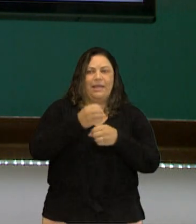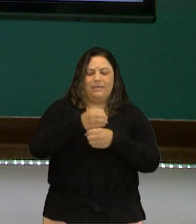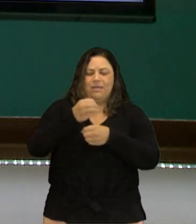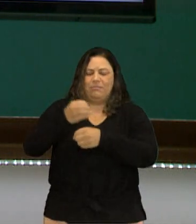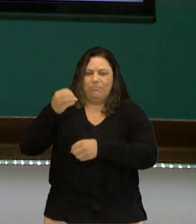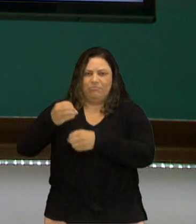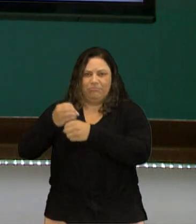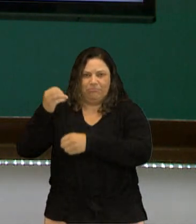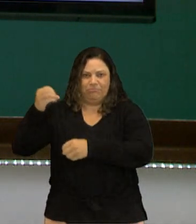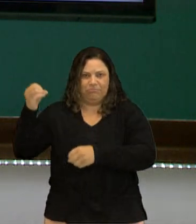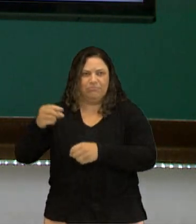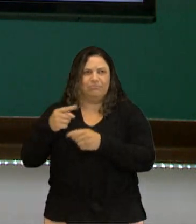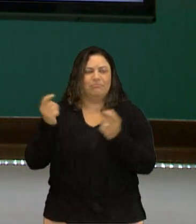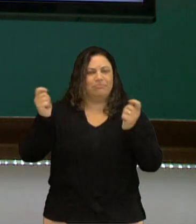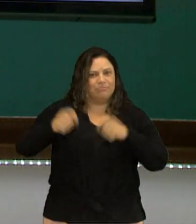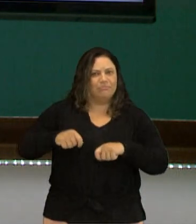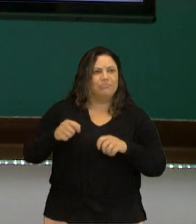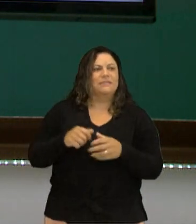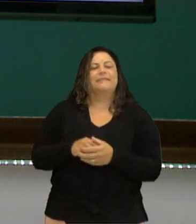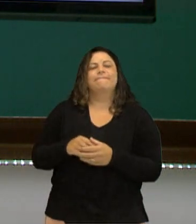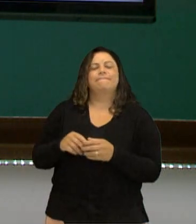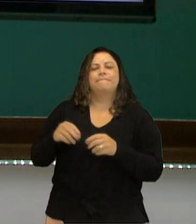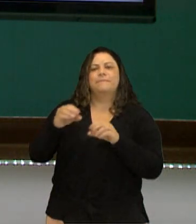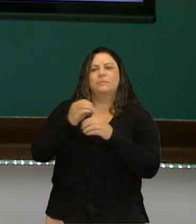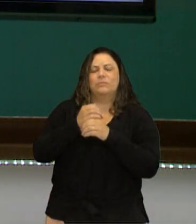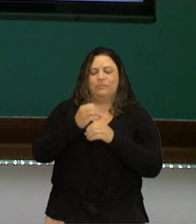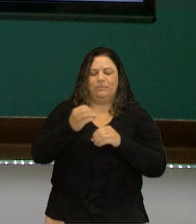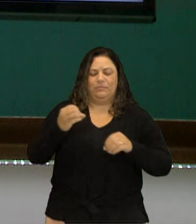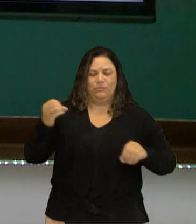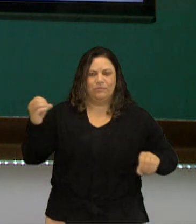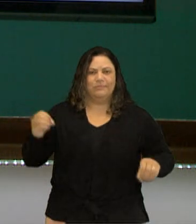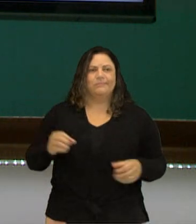Streptococcus formando um colar,